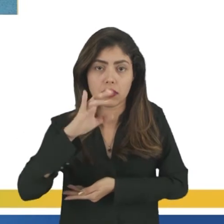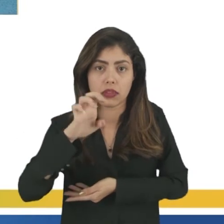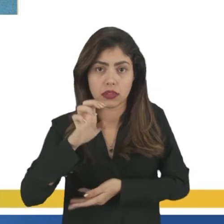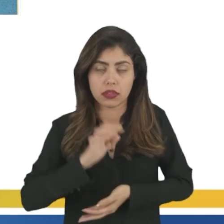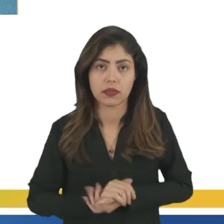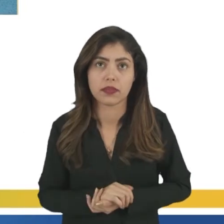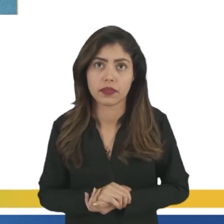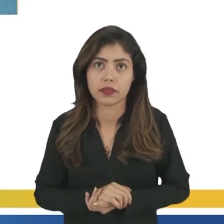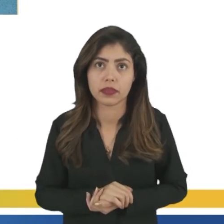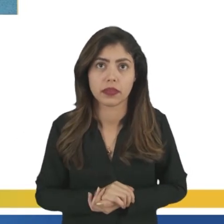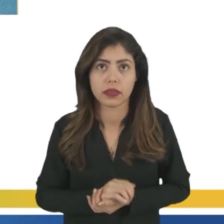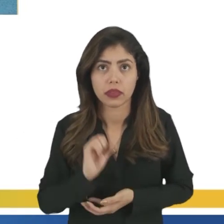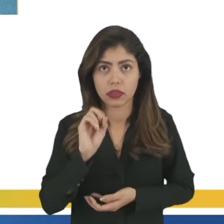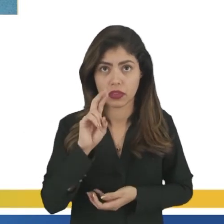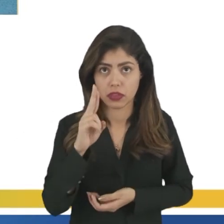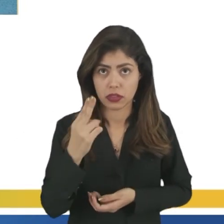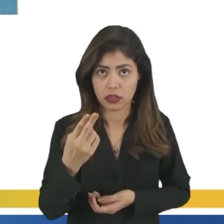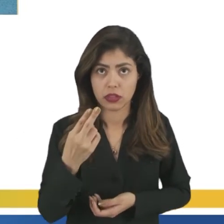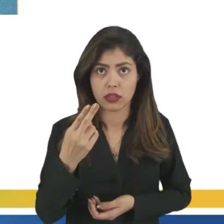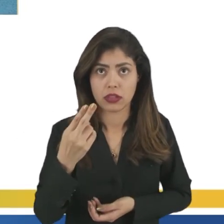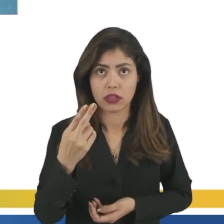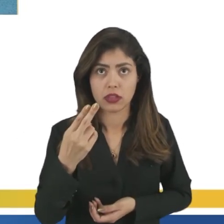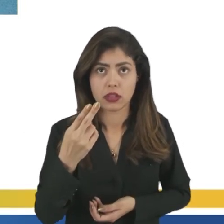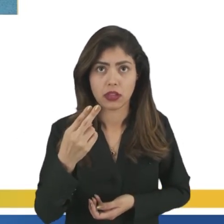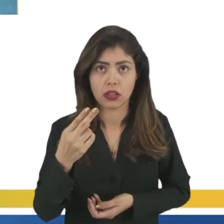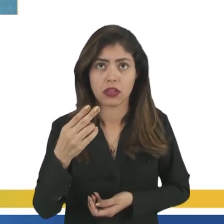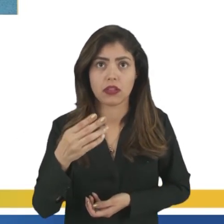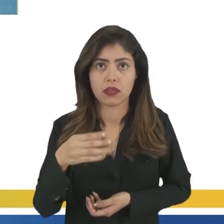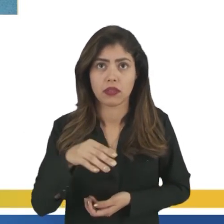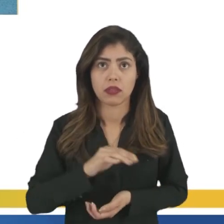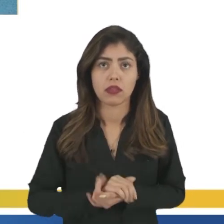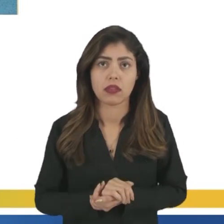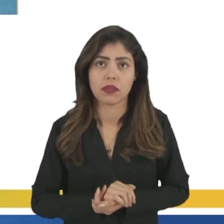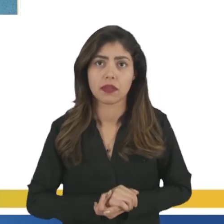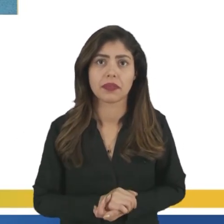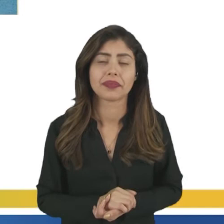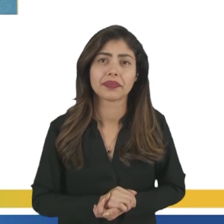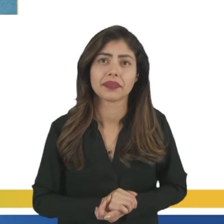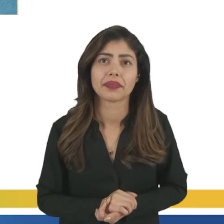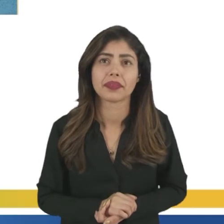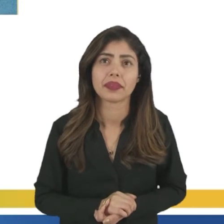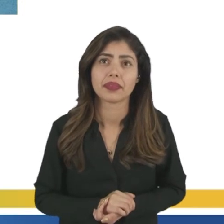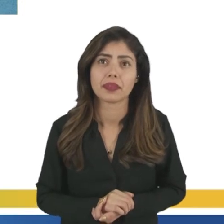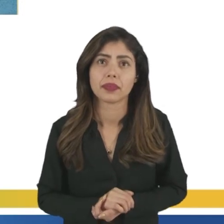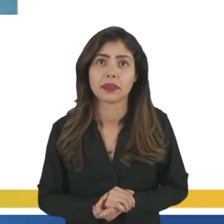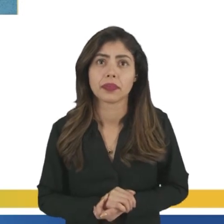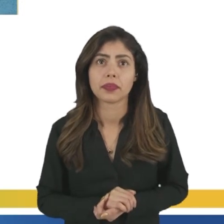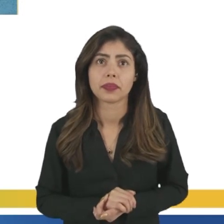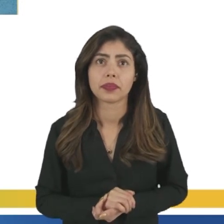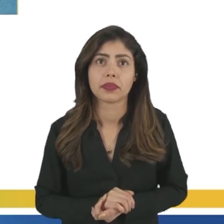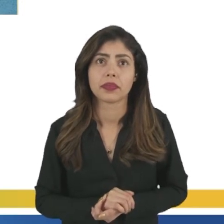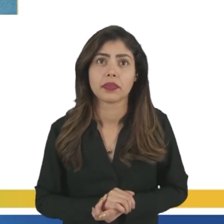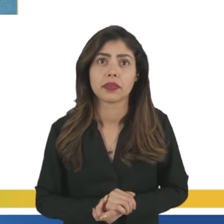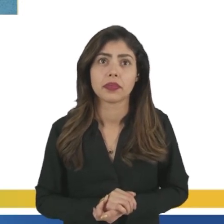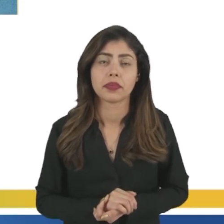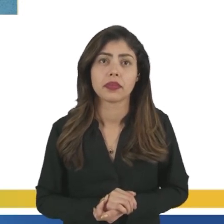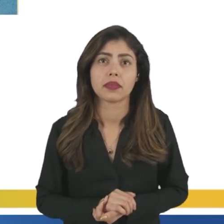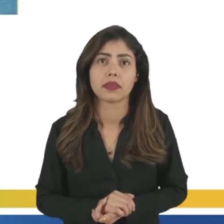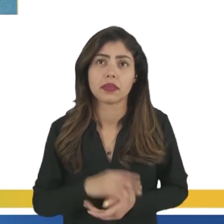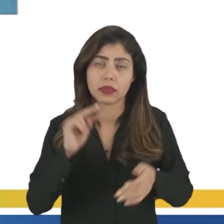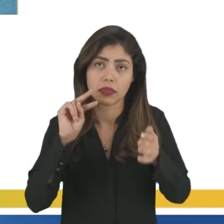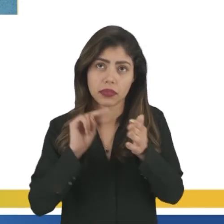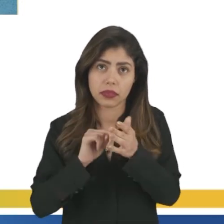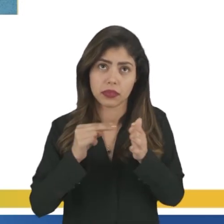ou púnico, tá? Usada para designar os fenícios. Deriva de pônix, que